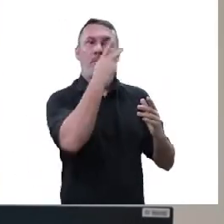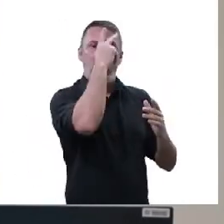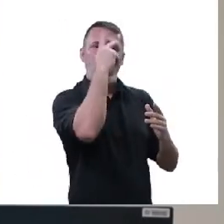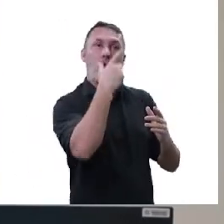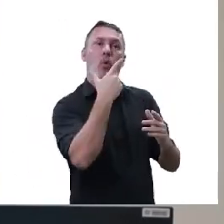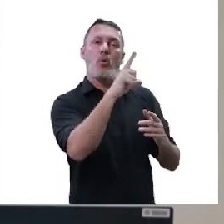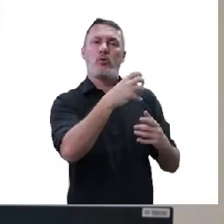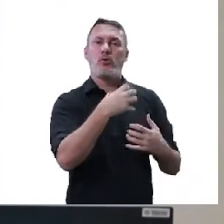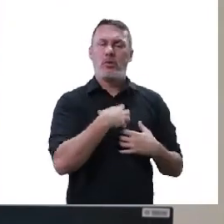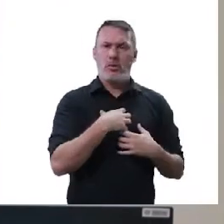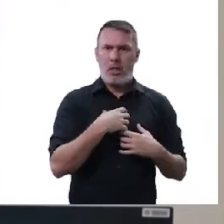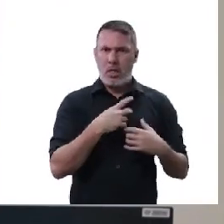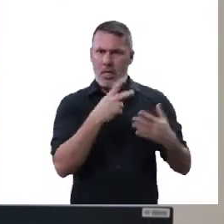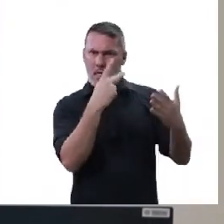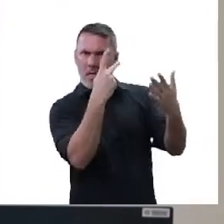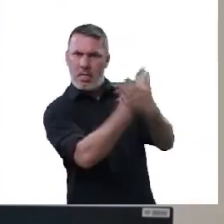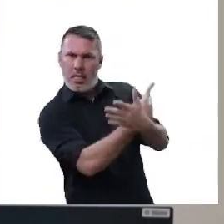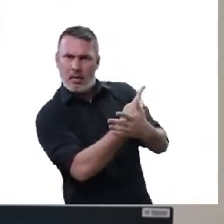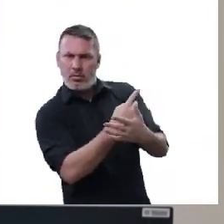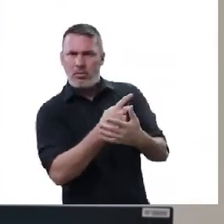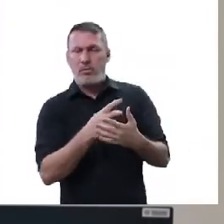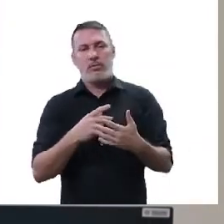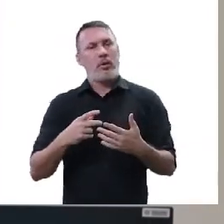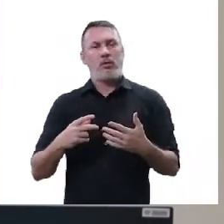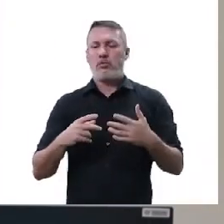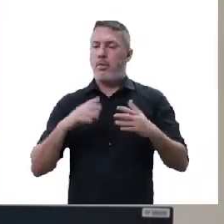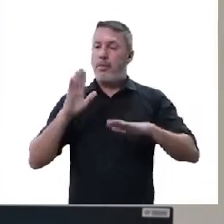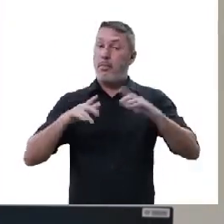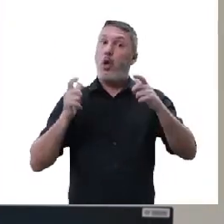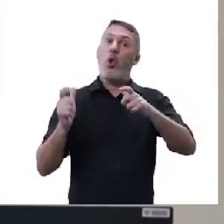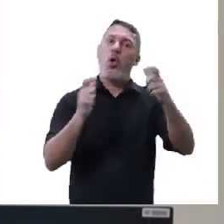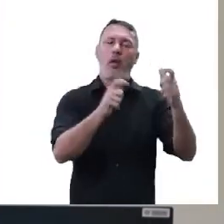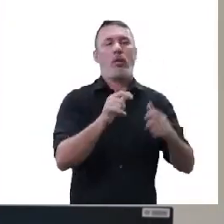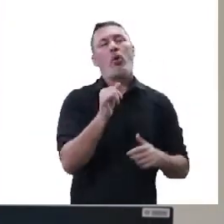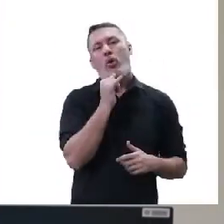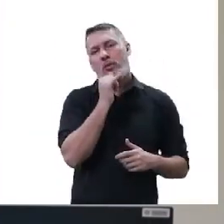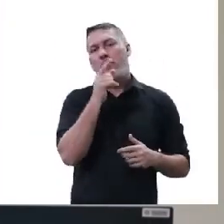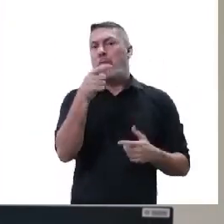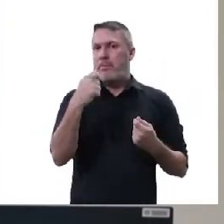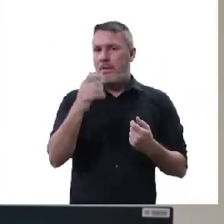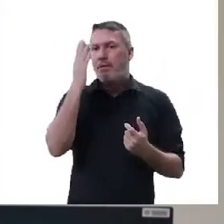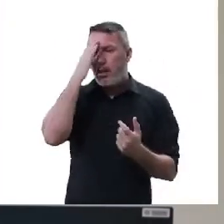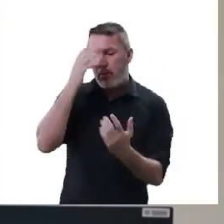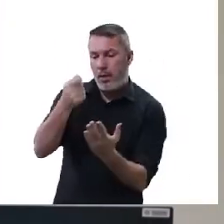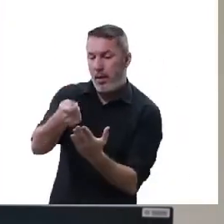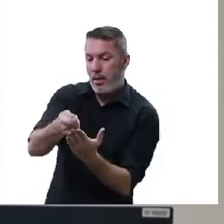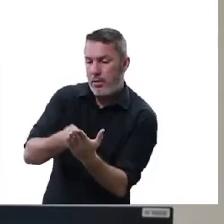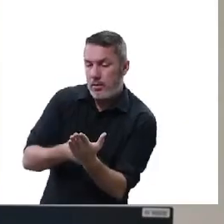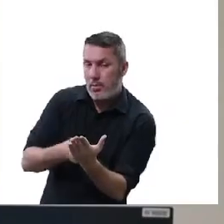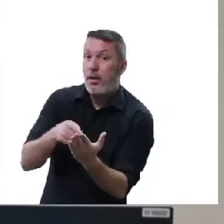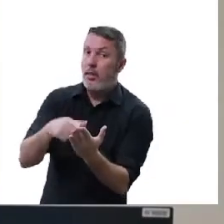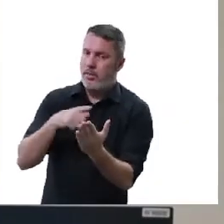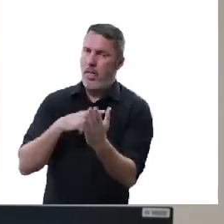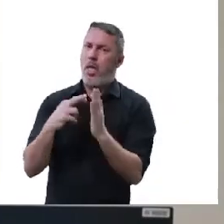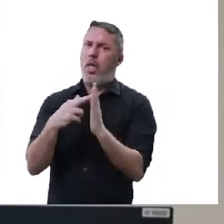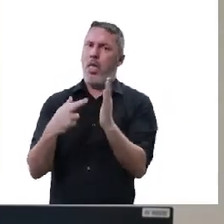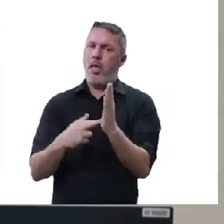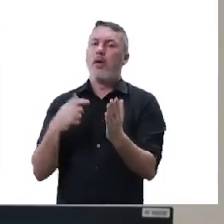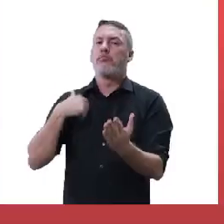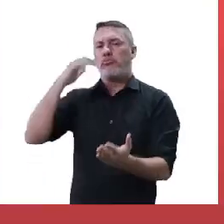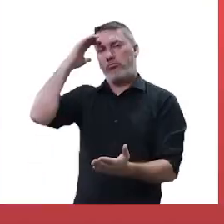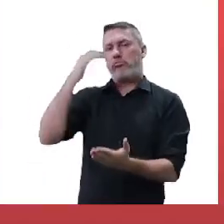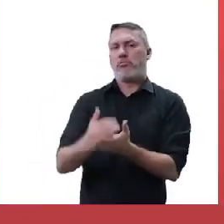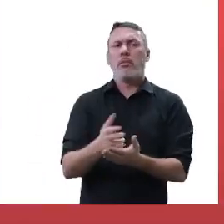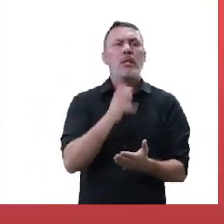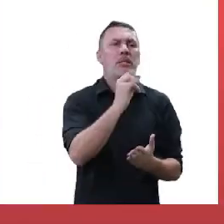diferente da culta. E não é errado. Depende do local. Obviamente, você vai fazer uma redação, você vai ter que seguir aquela regra, porque tem uma regra a